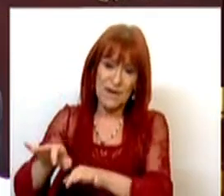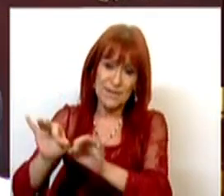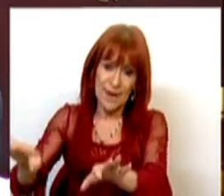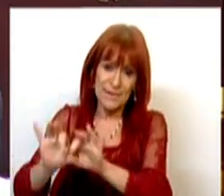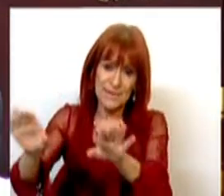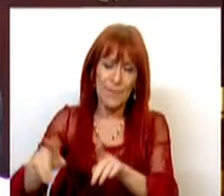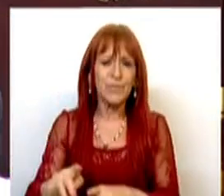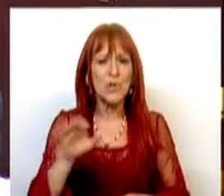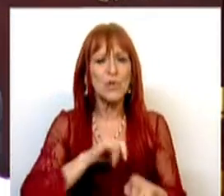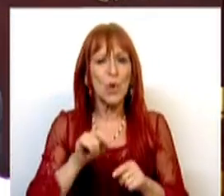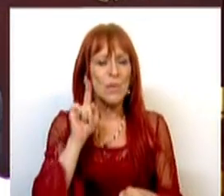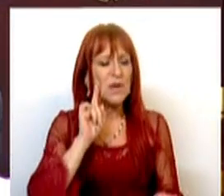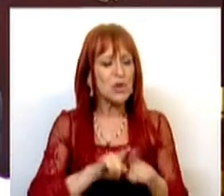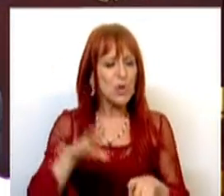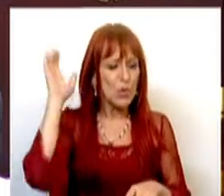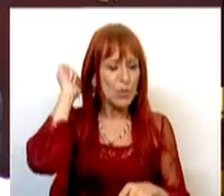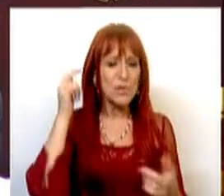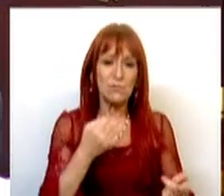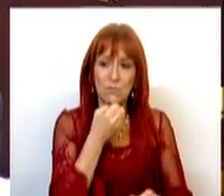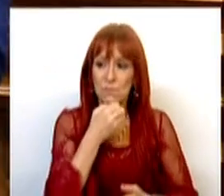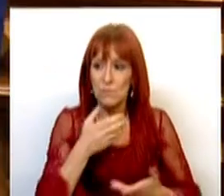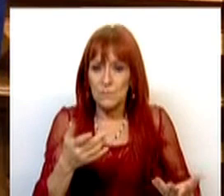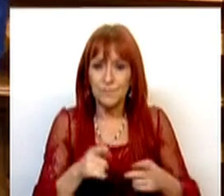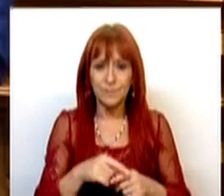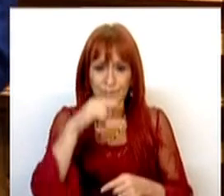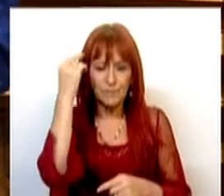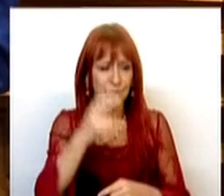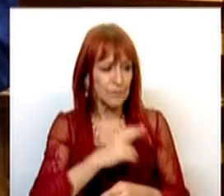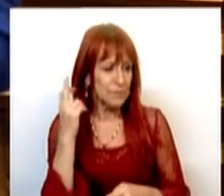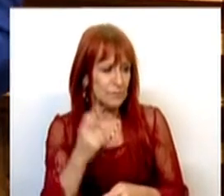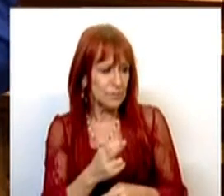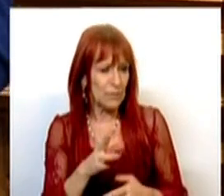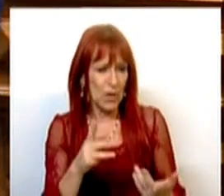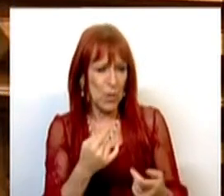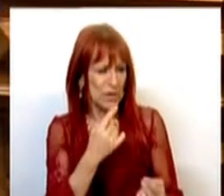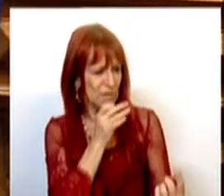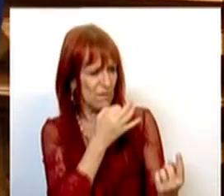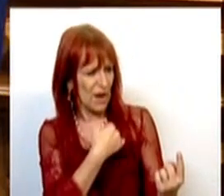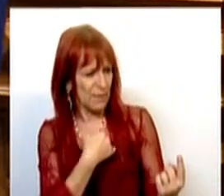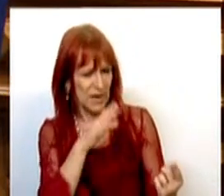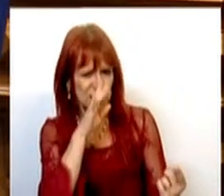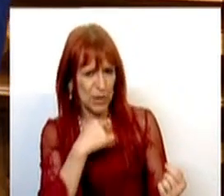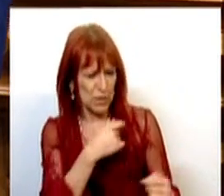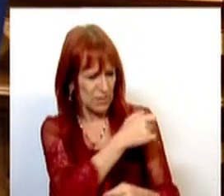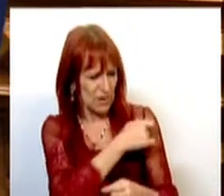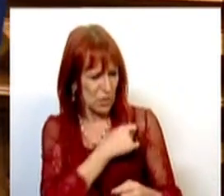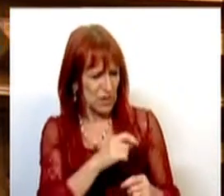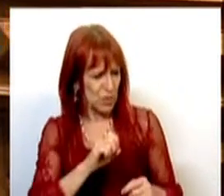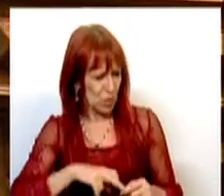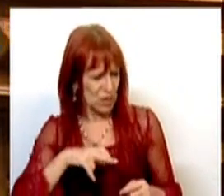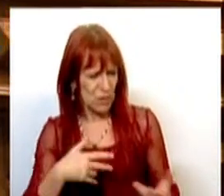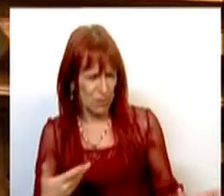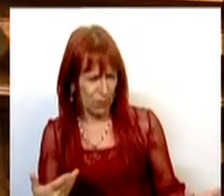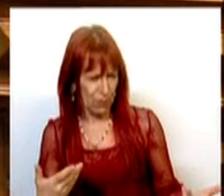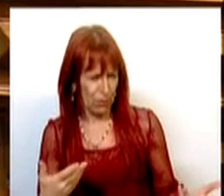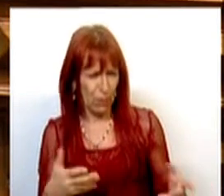coisa. Sra. Deputada Joana Mortágua, confesso-lhe a dificuldade em responder-lhe quando se me dirigiu a mim como se eu fosse um representante do grande capital.